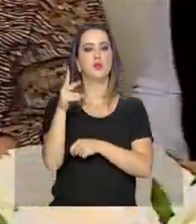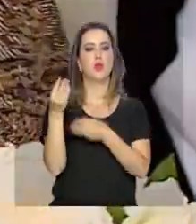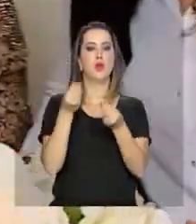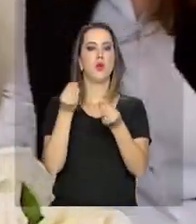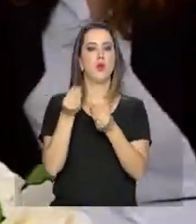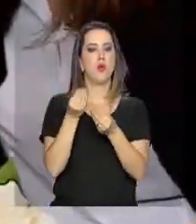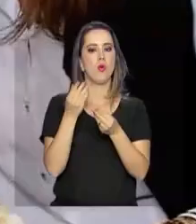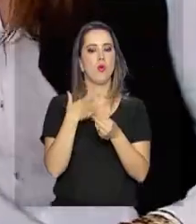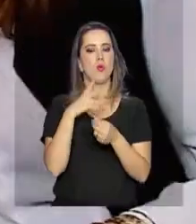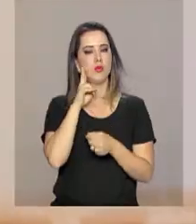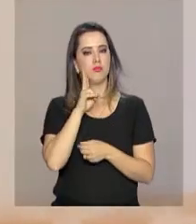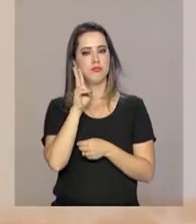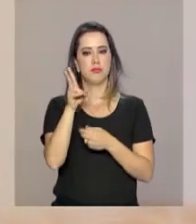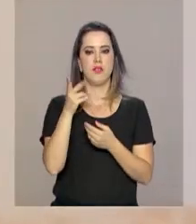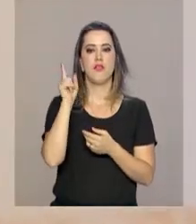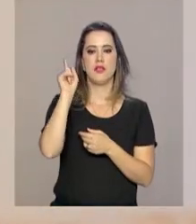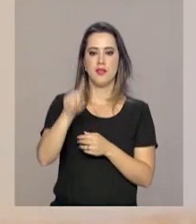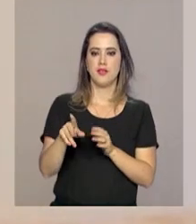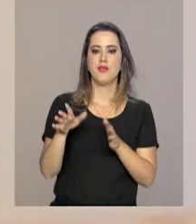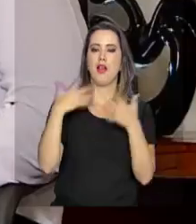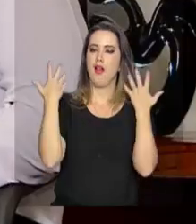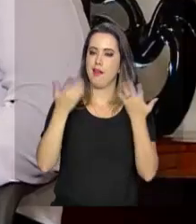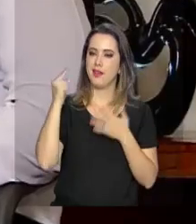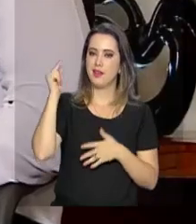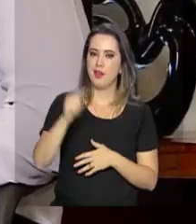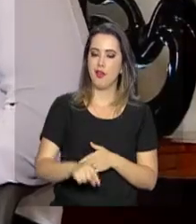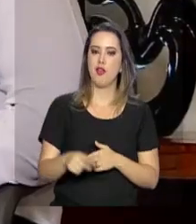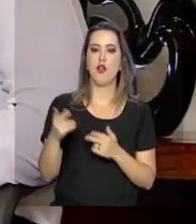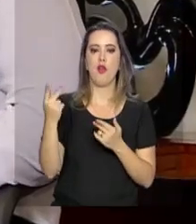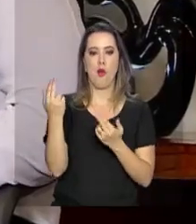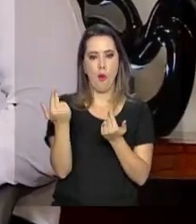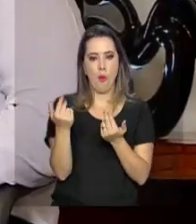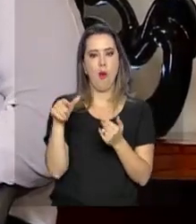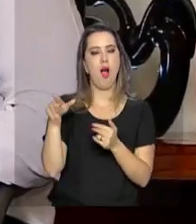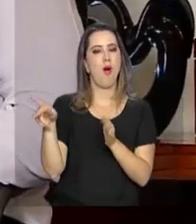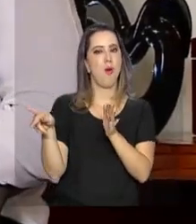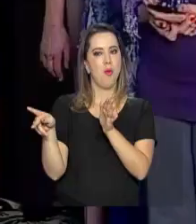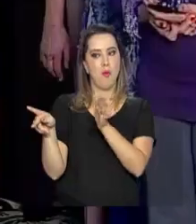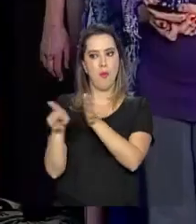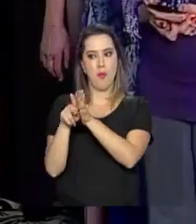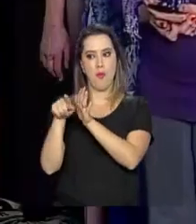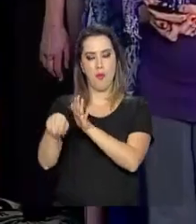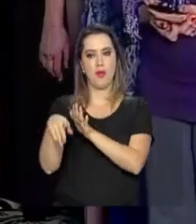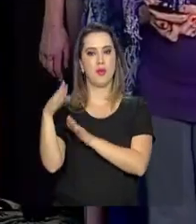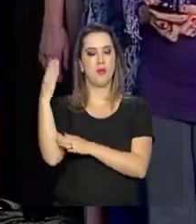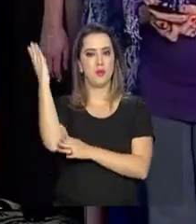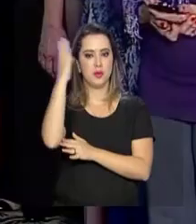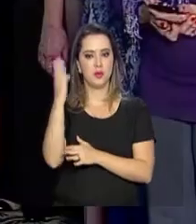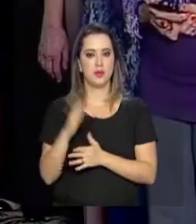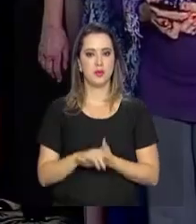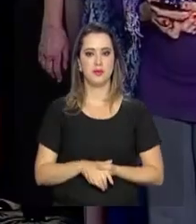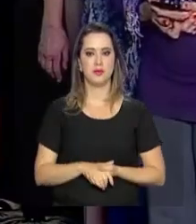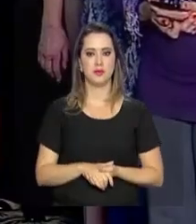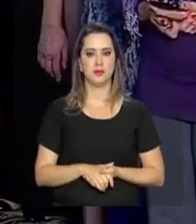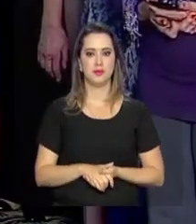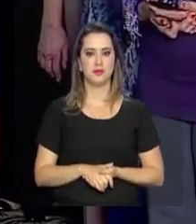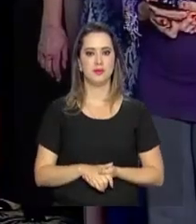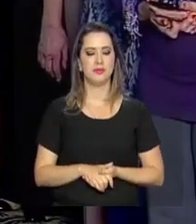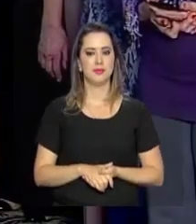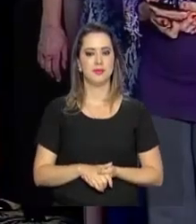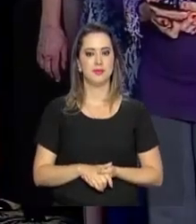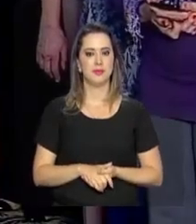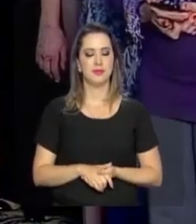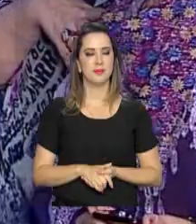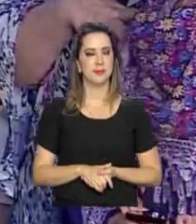como esconder a hospitalidade ea alegria aqui são genuinamente brasileiras se é